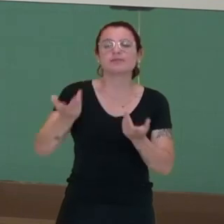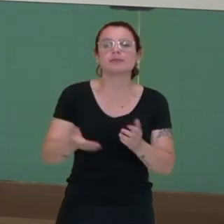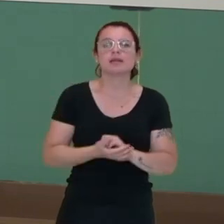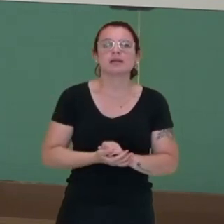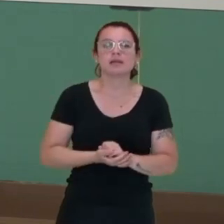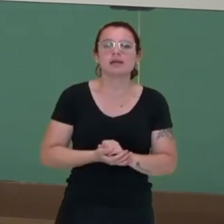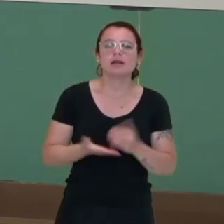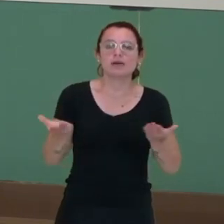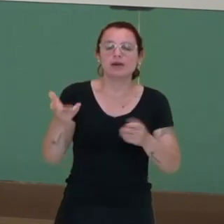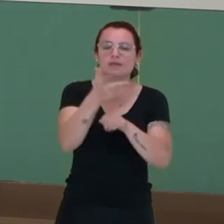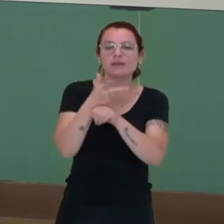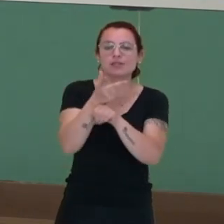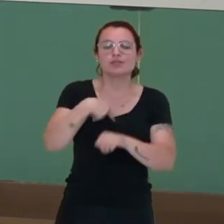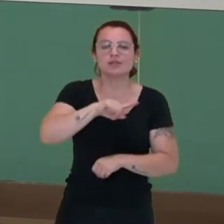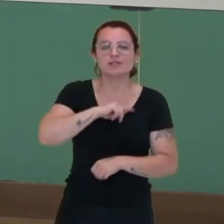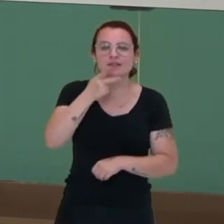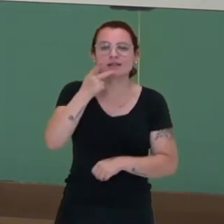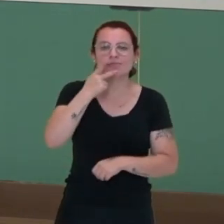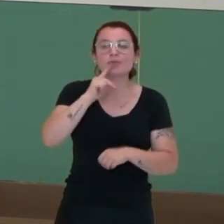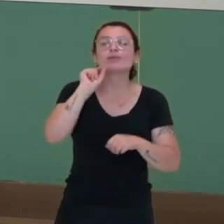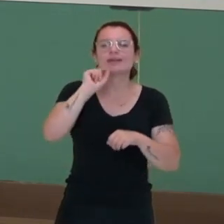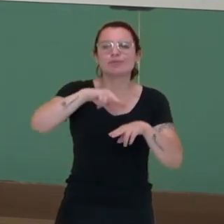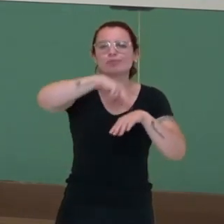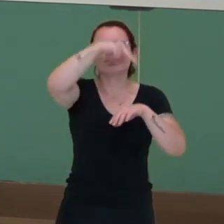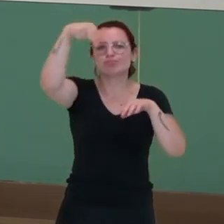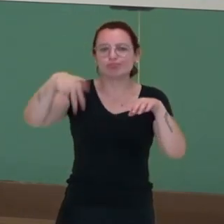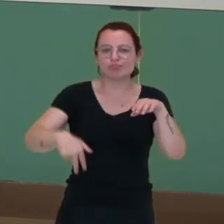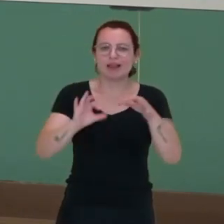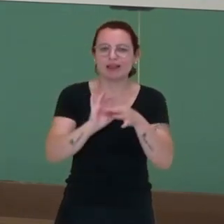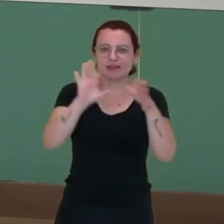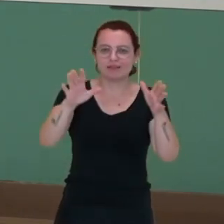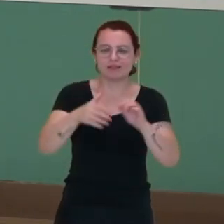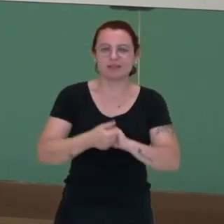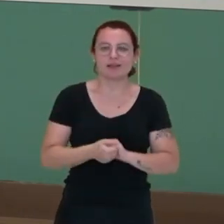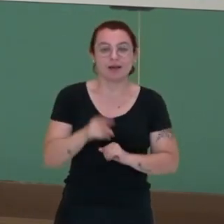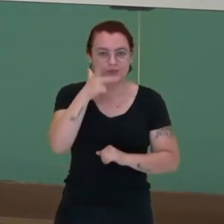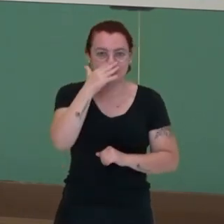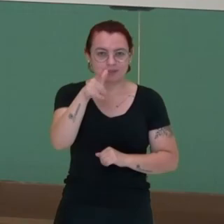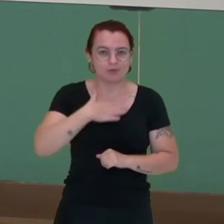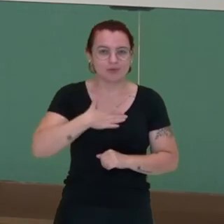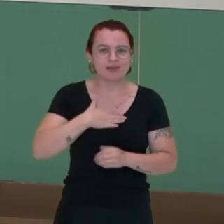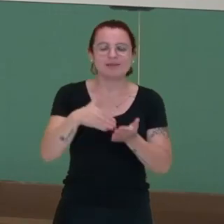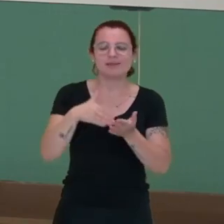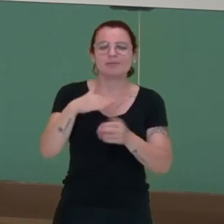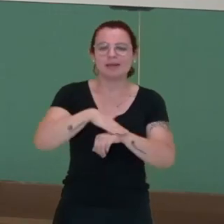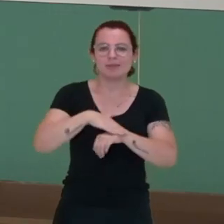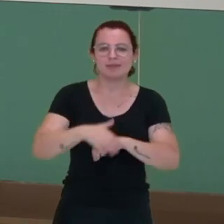nesse vídeo nós falamos sobre queda livre. Espero que tenham gostado. Até breve!